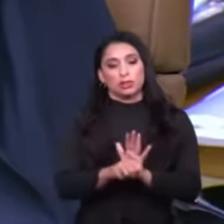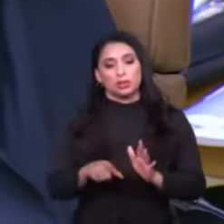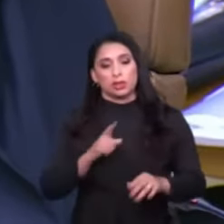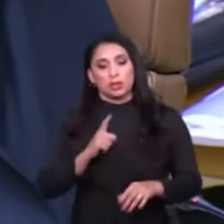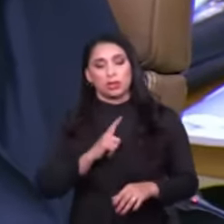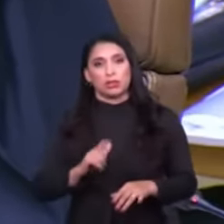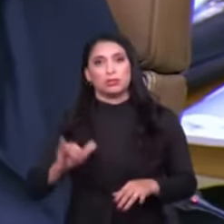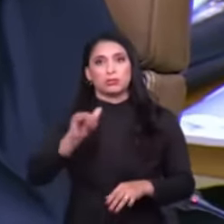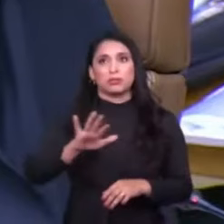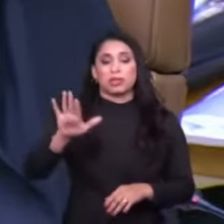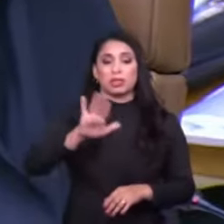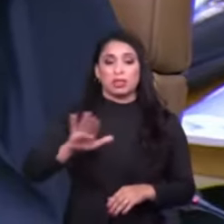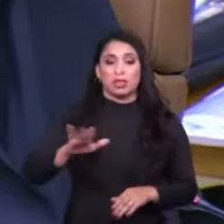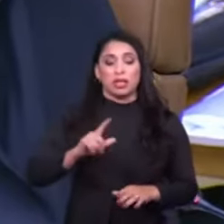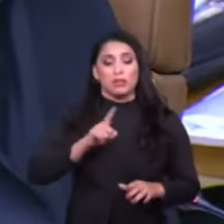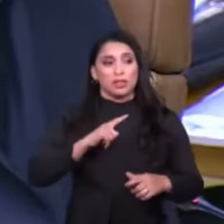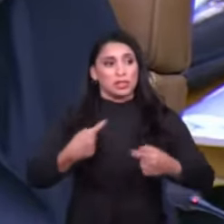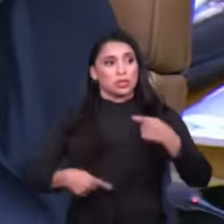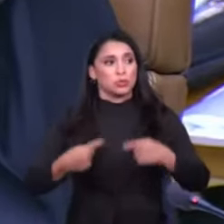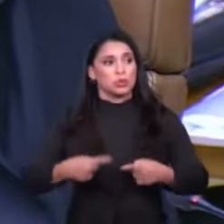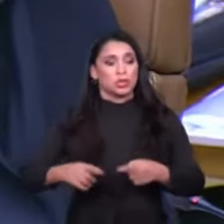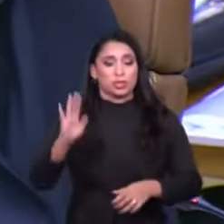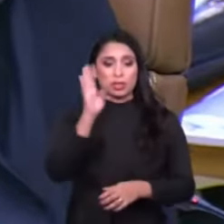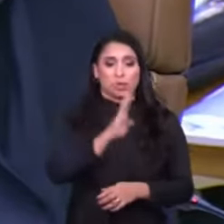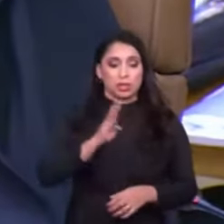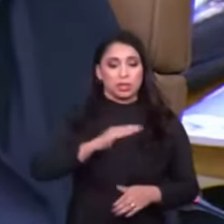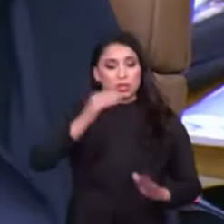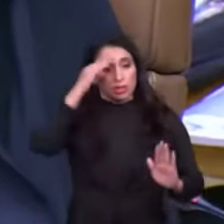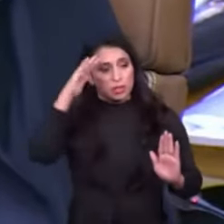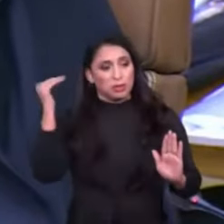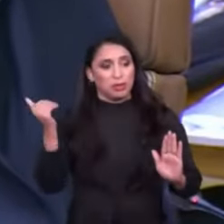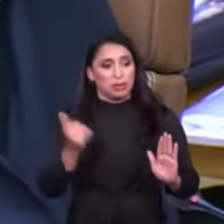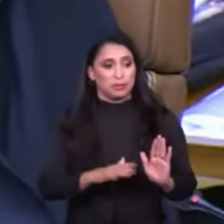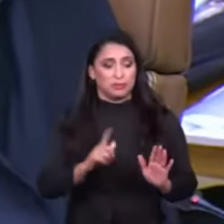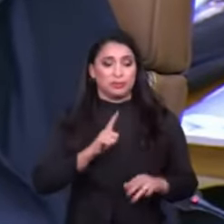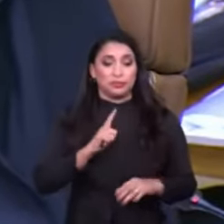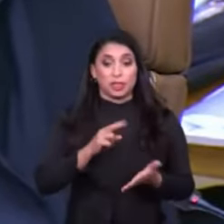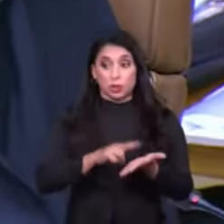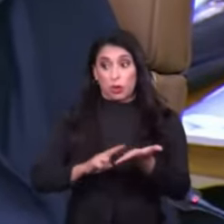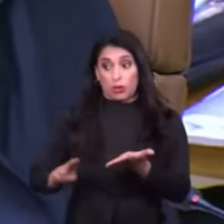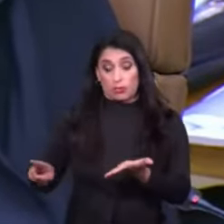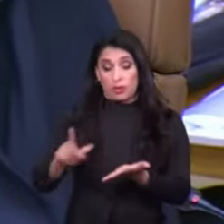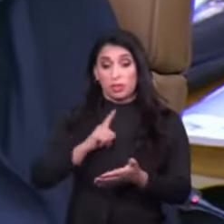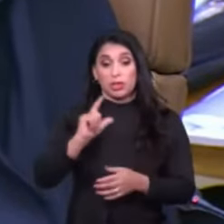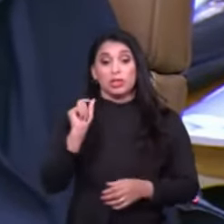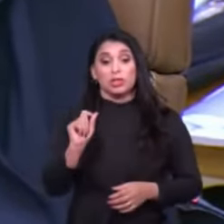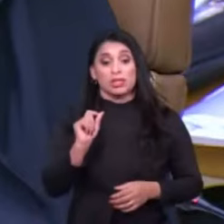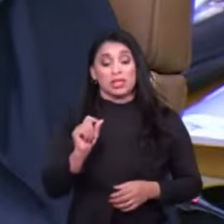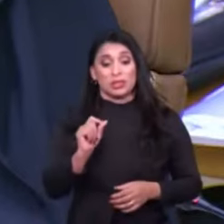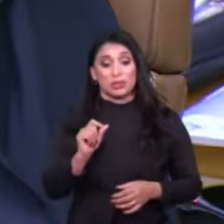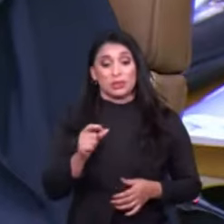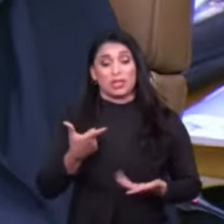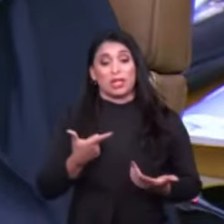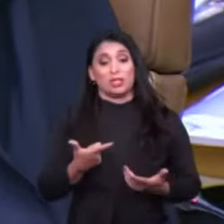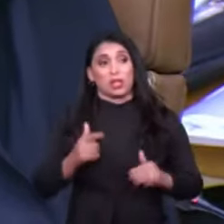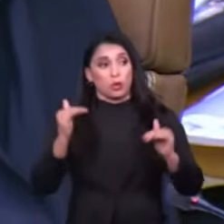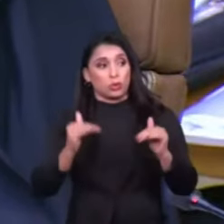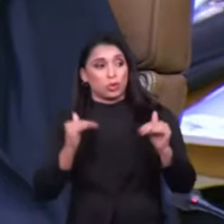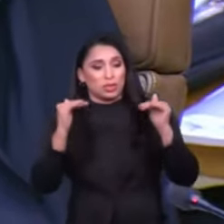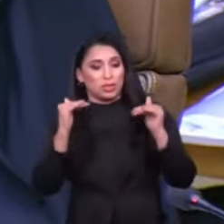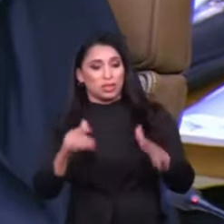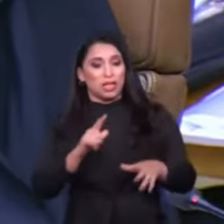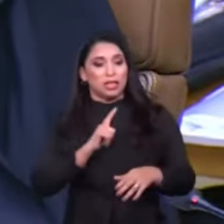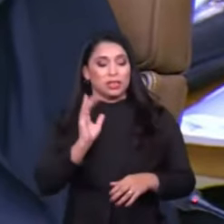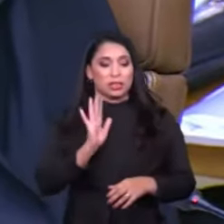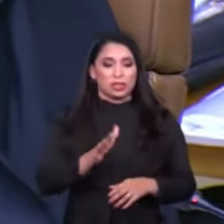alguma medida, subordinam as políticas nacionais referentes às drogas. Tais convenções se revestem de inequívoca força e autoridade, uma vez